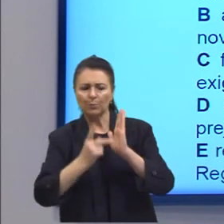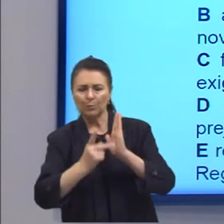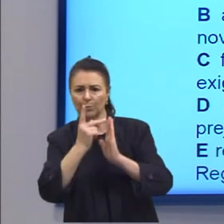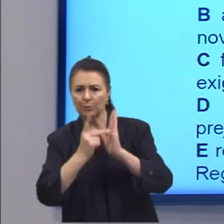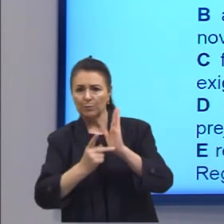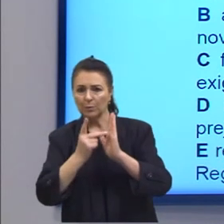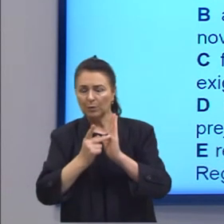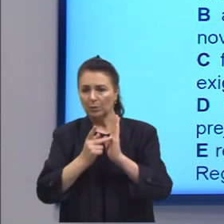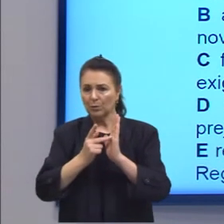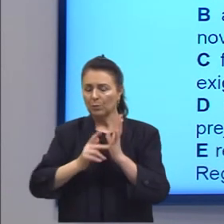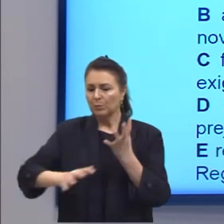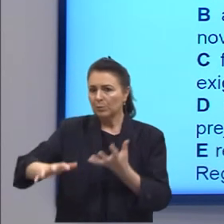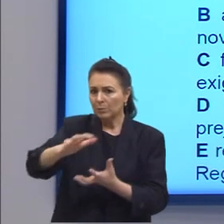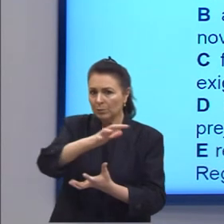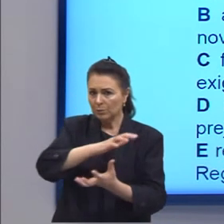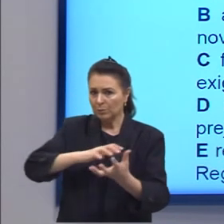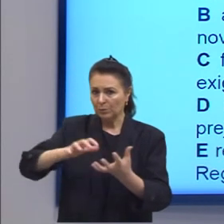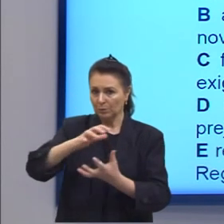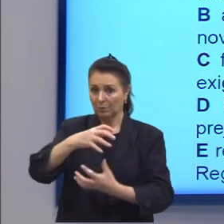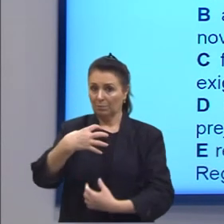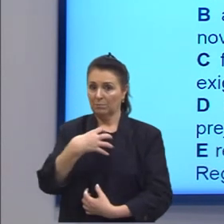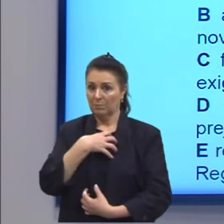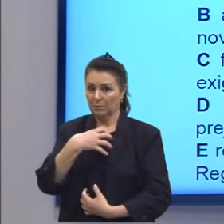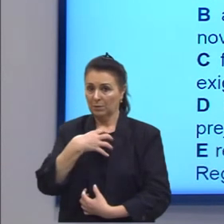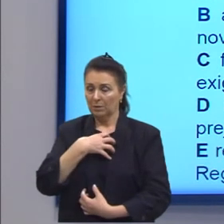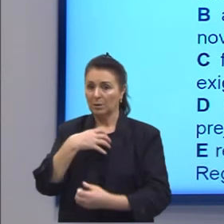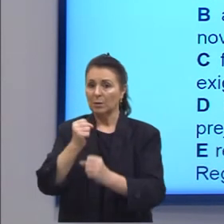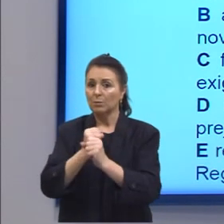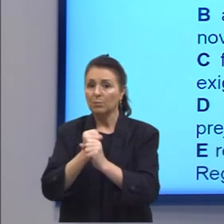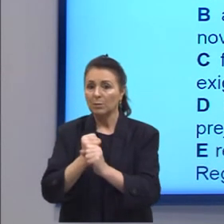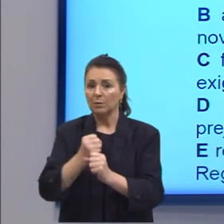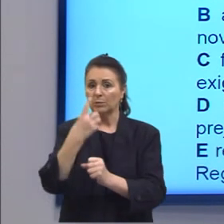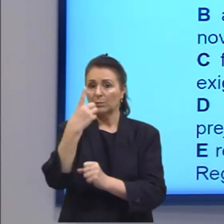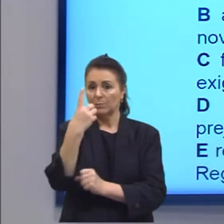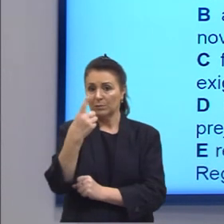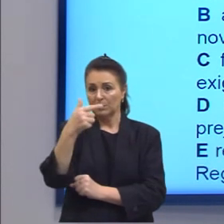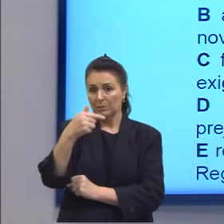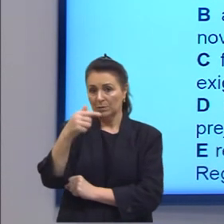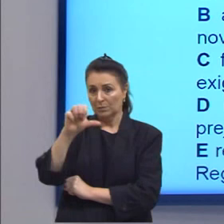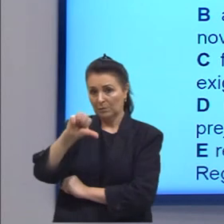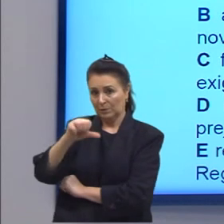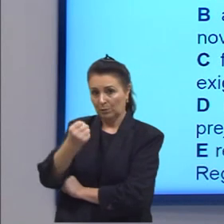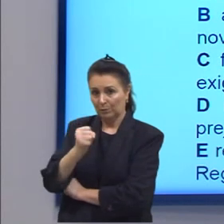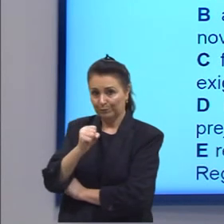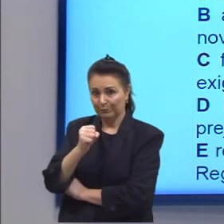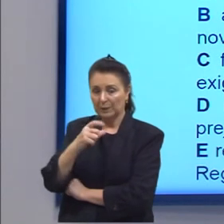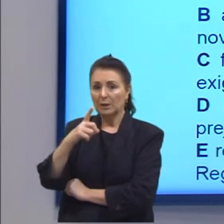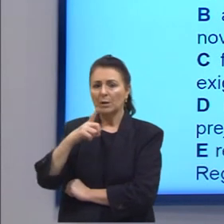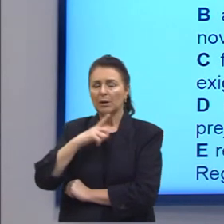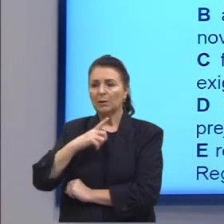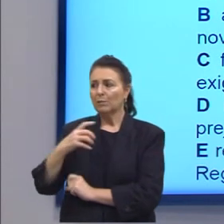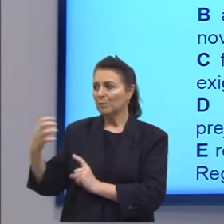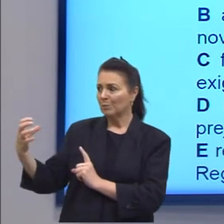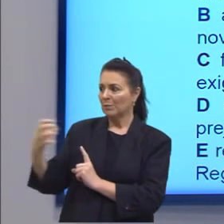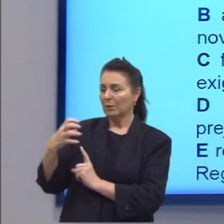dos artífices mulatos na Bahia no anno de 1798 teve um impacto muito especial